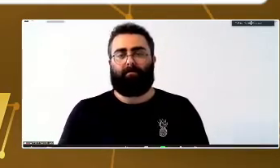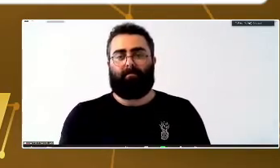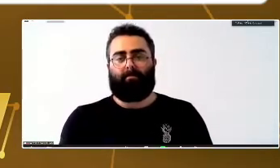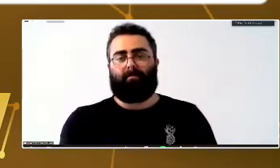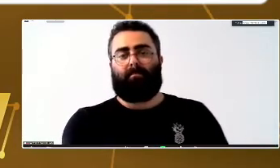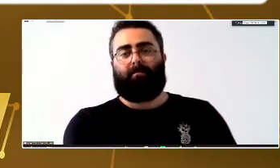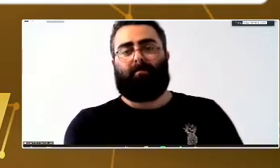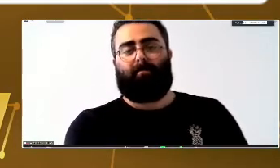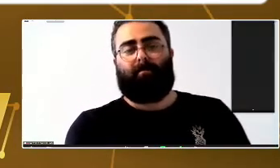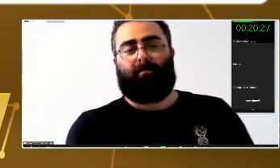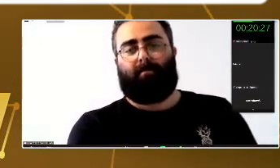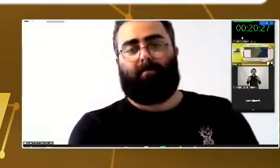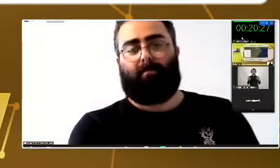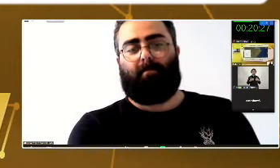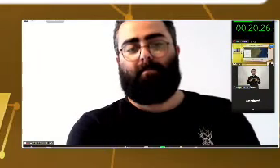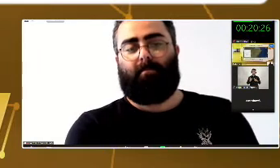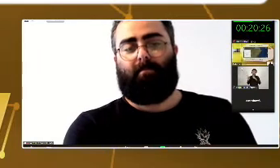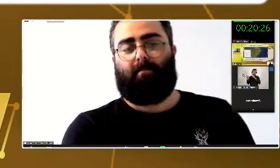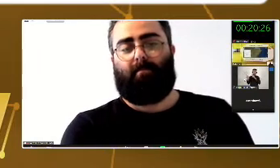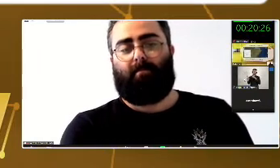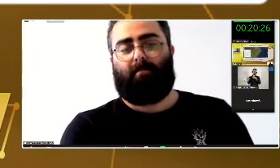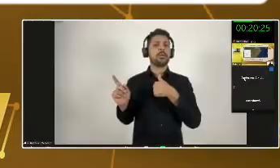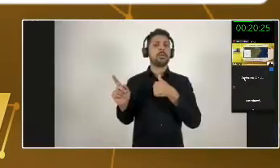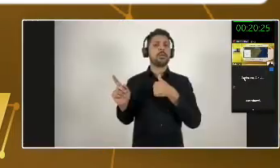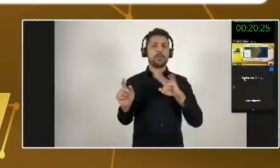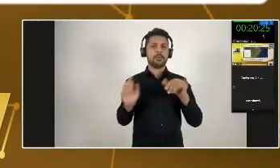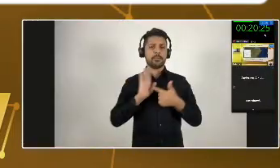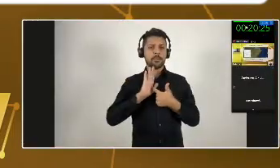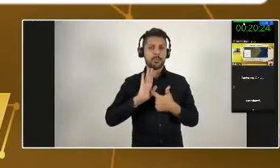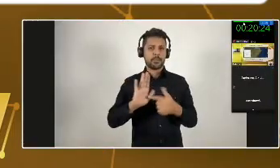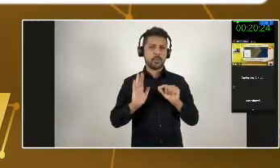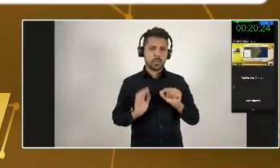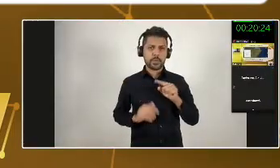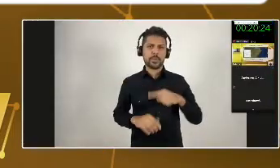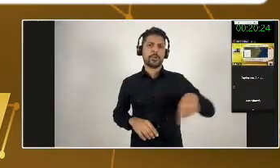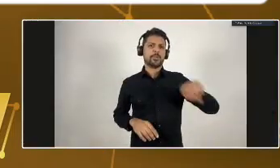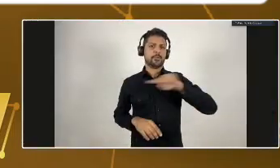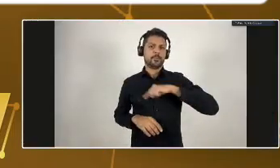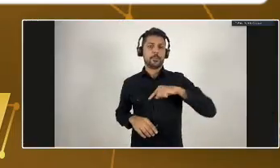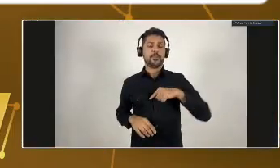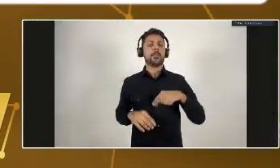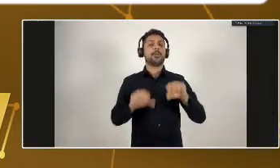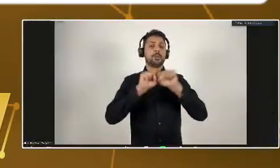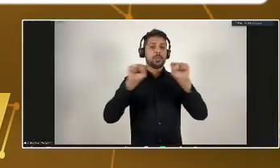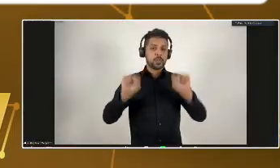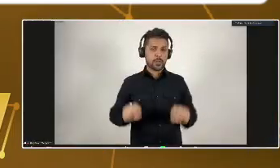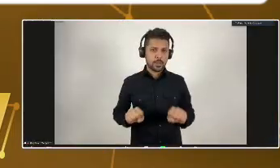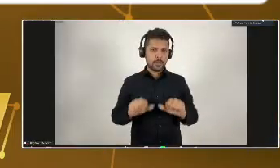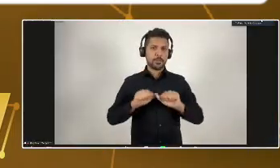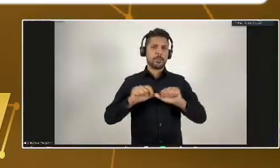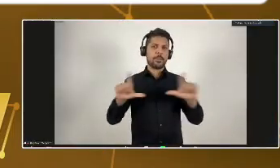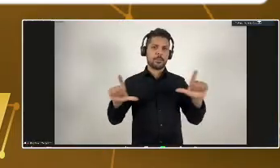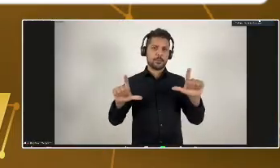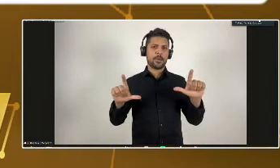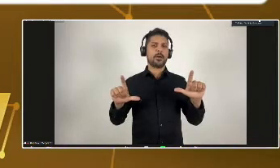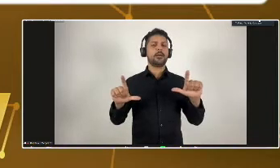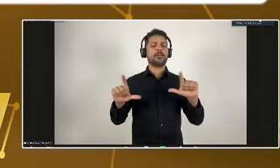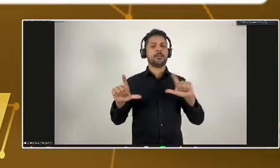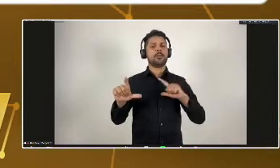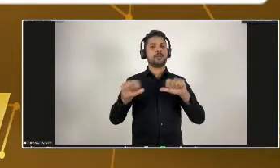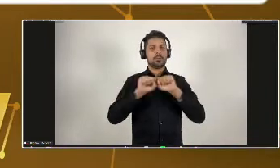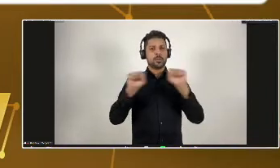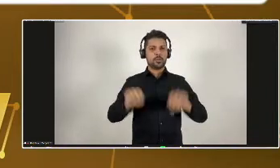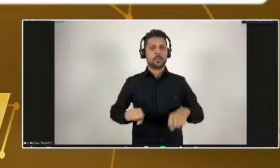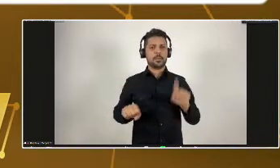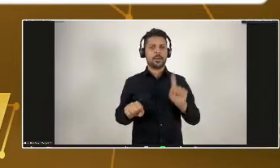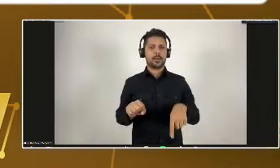Aqui eu vou ressaltar aqui só para vocês que o Portal GEO ele está acessível apenas na intranet da Chesf.